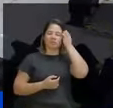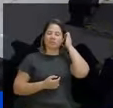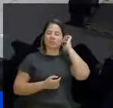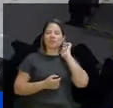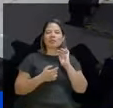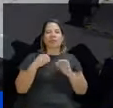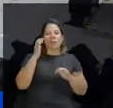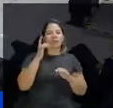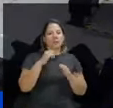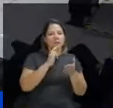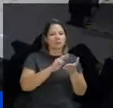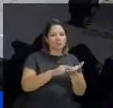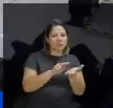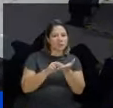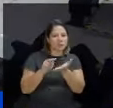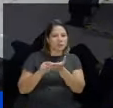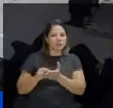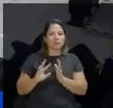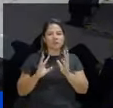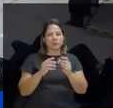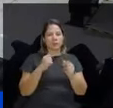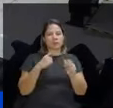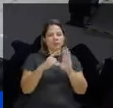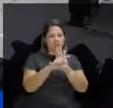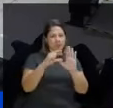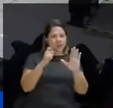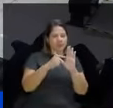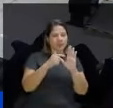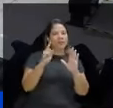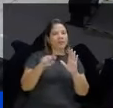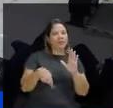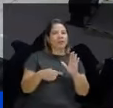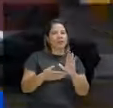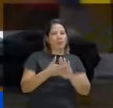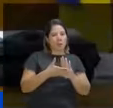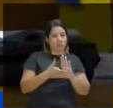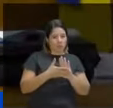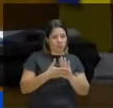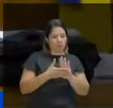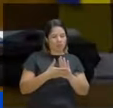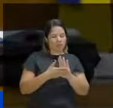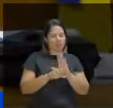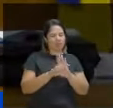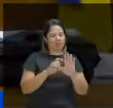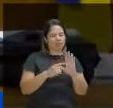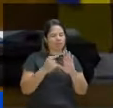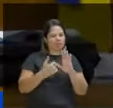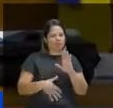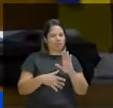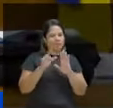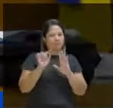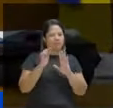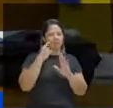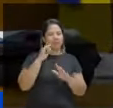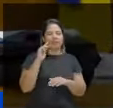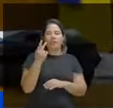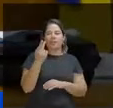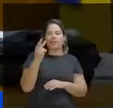todos. Essa minuta que estamos propondo, que dispõe sobre esse procedimento